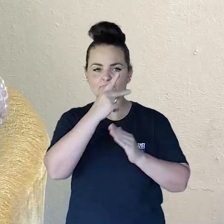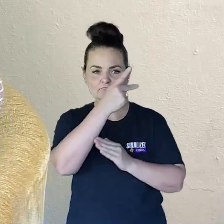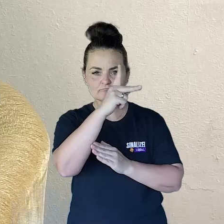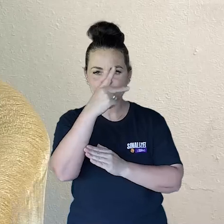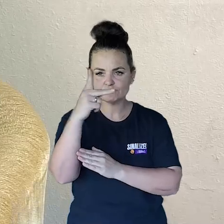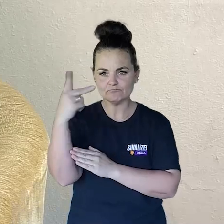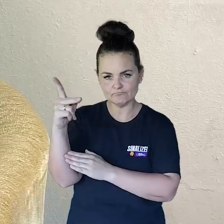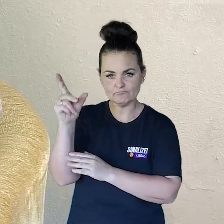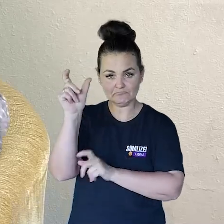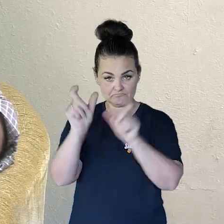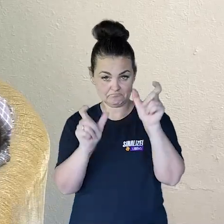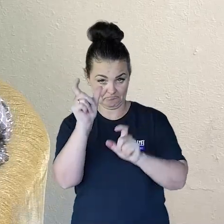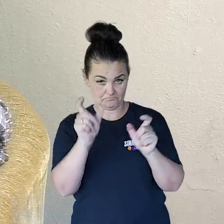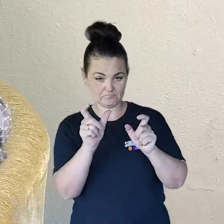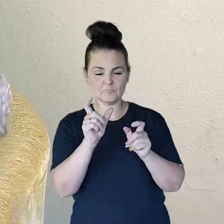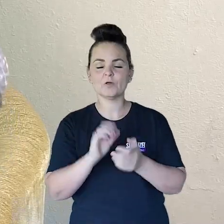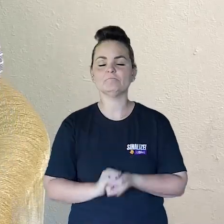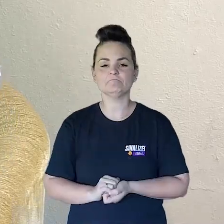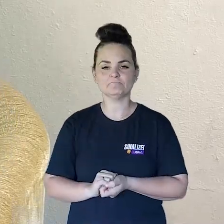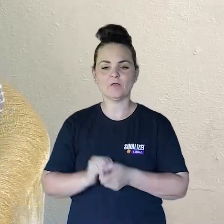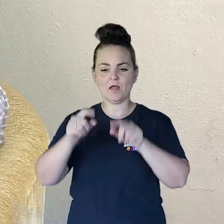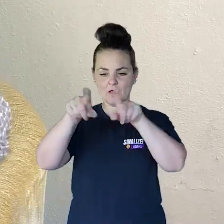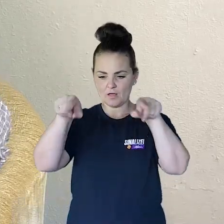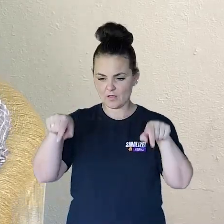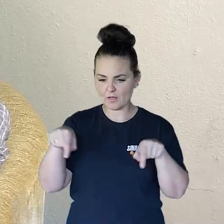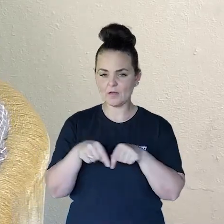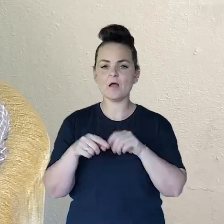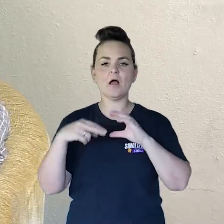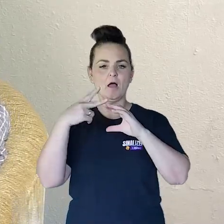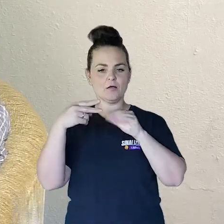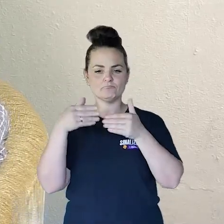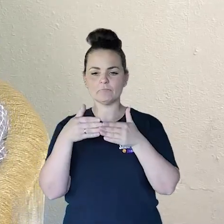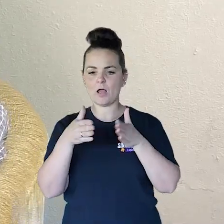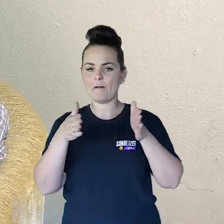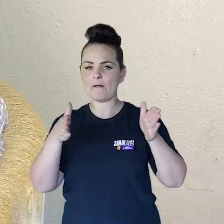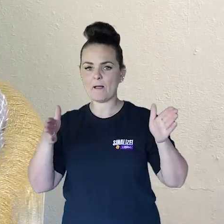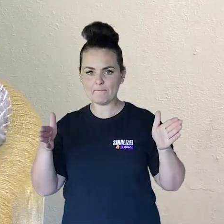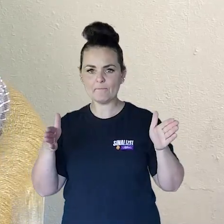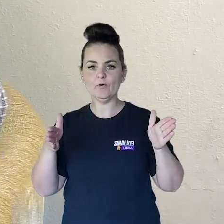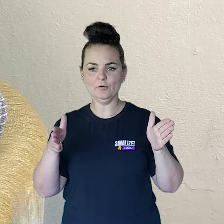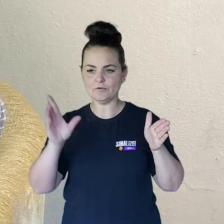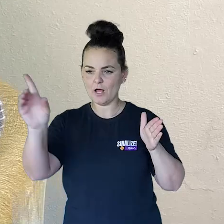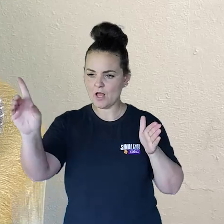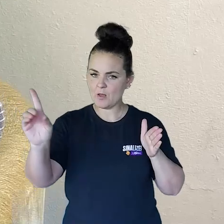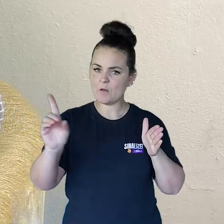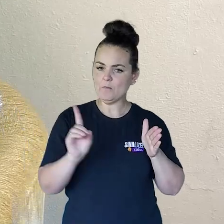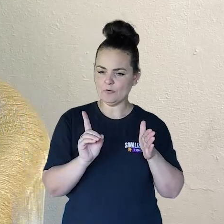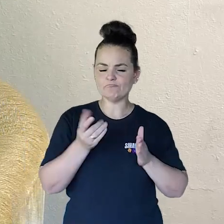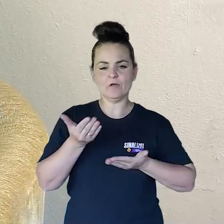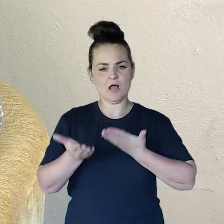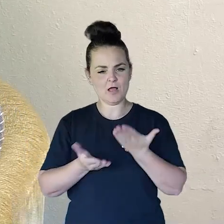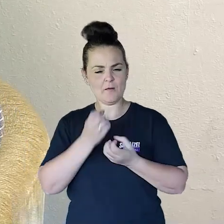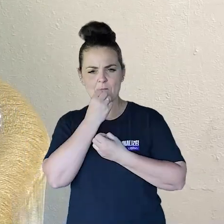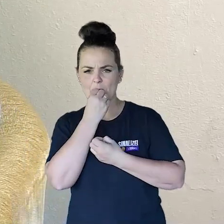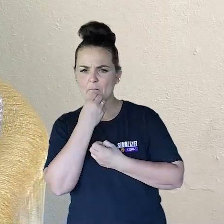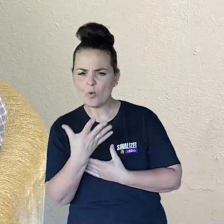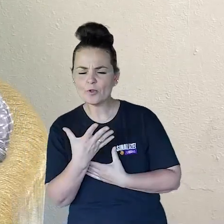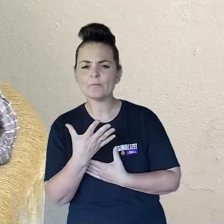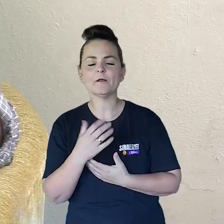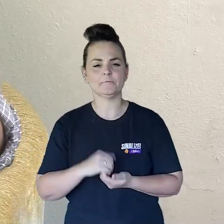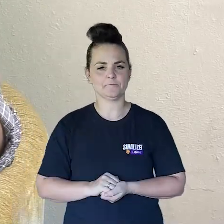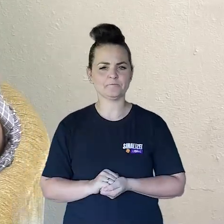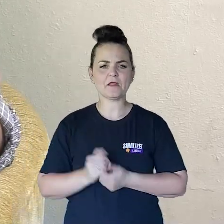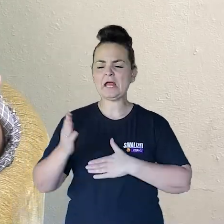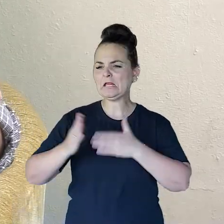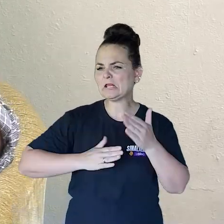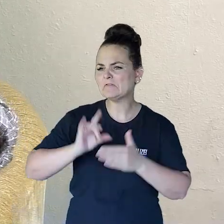Não tenham dúvida alguma, o nosso gabinete sempre estará de portas abertas para bem atender todos aqueles,